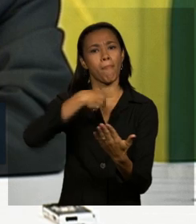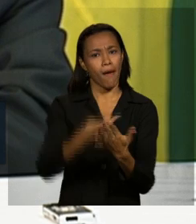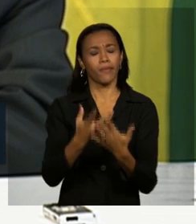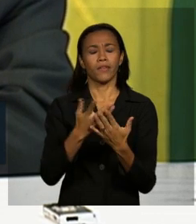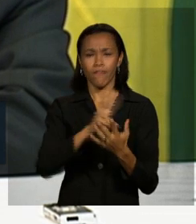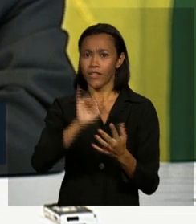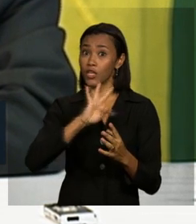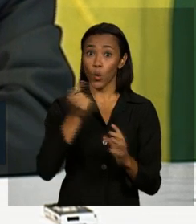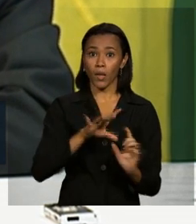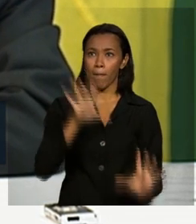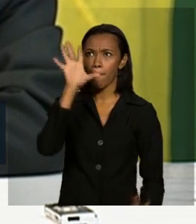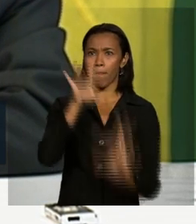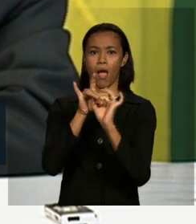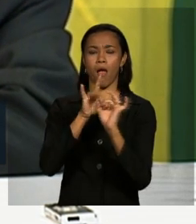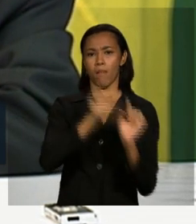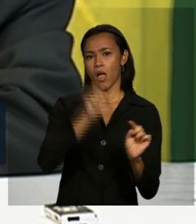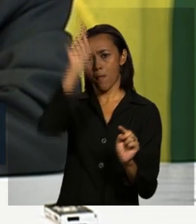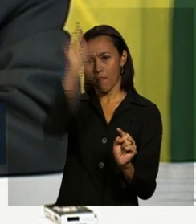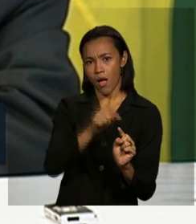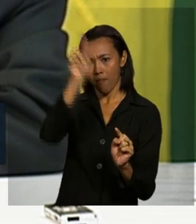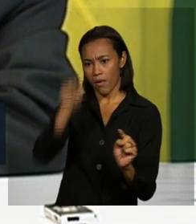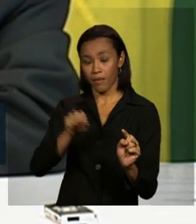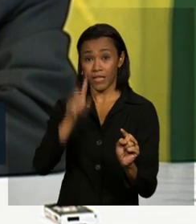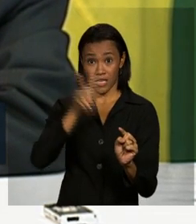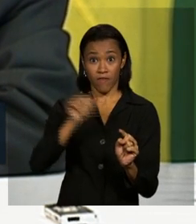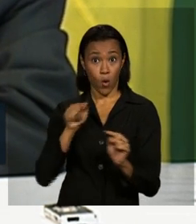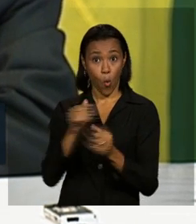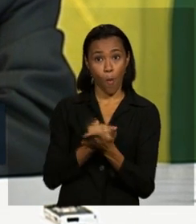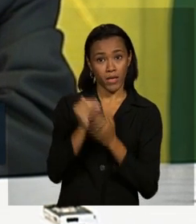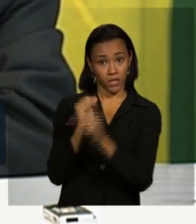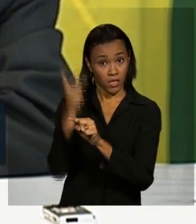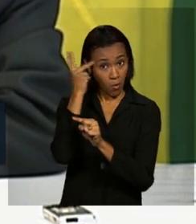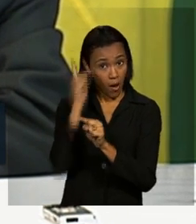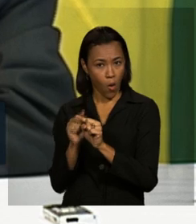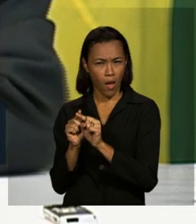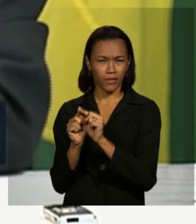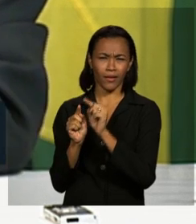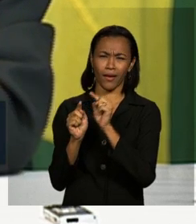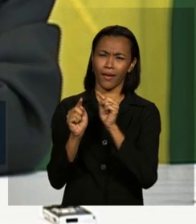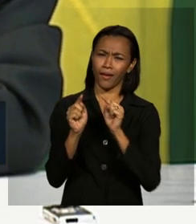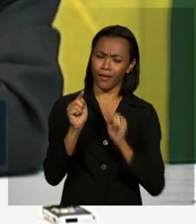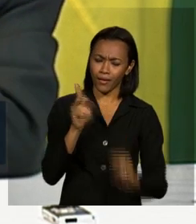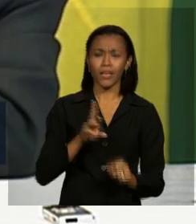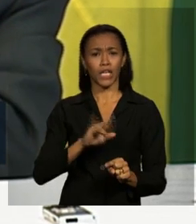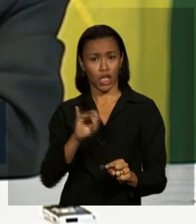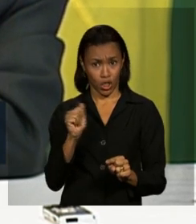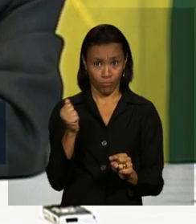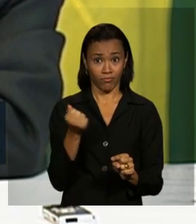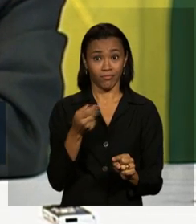toda interligada por uma linha de bitola larga que vai de São Paulo até o porto do Rio Grande nós temos hoje